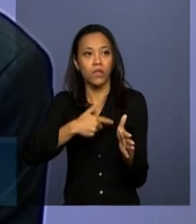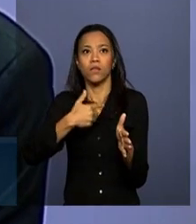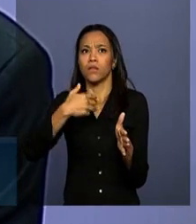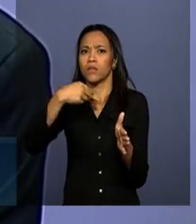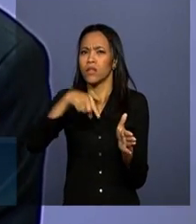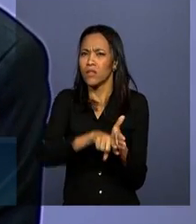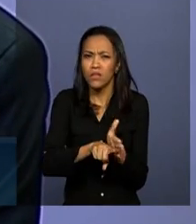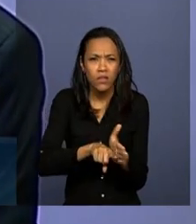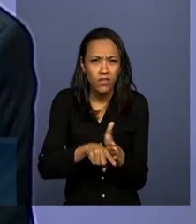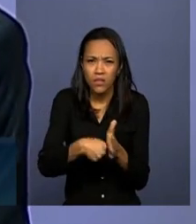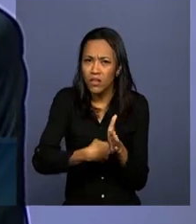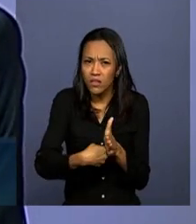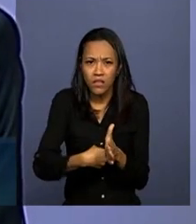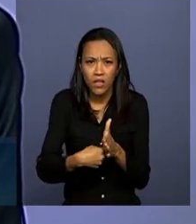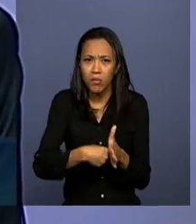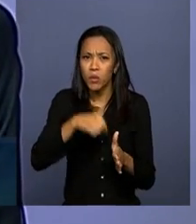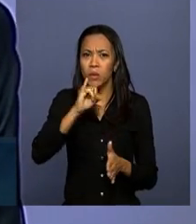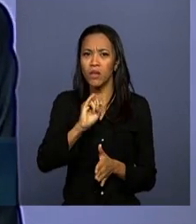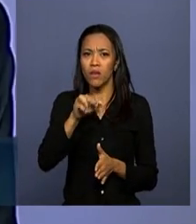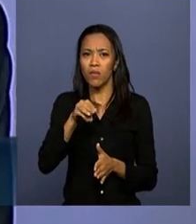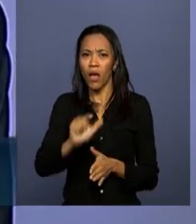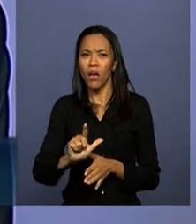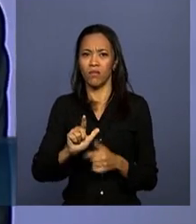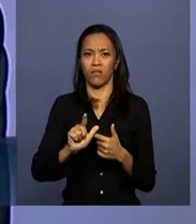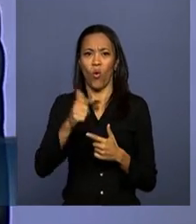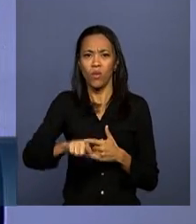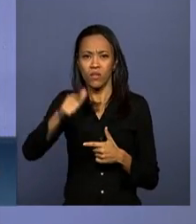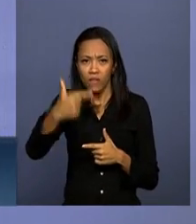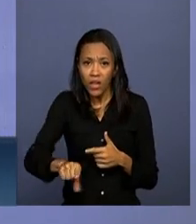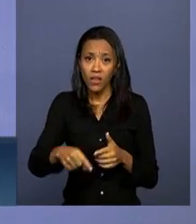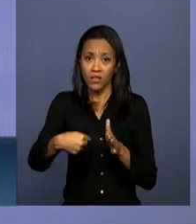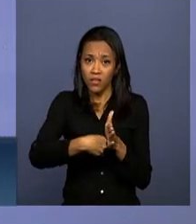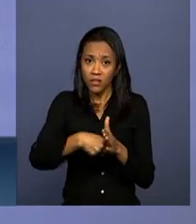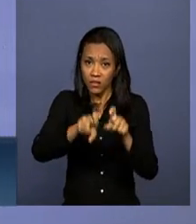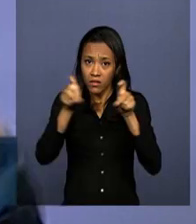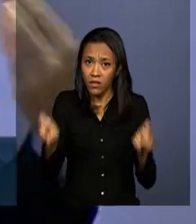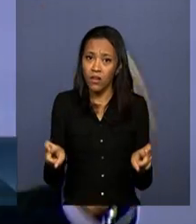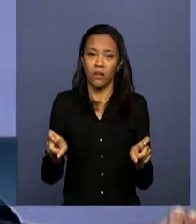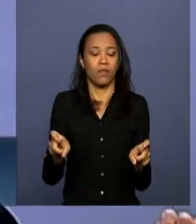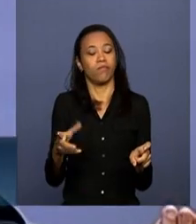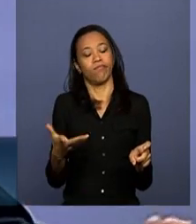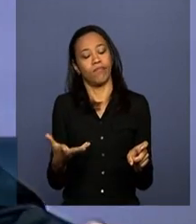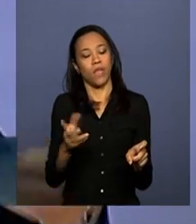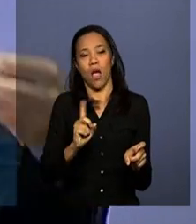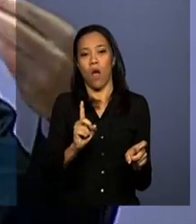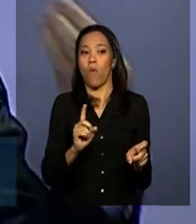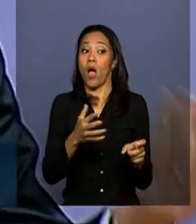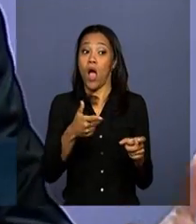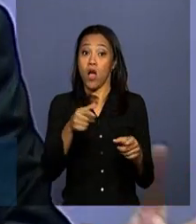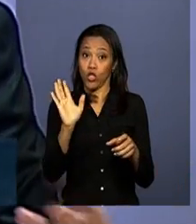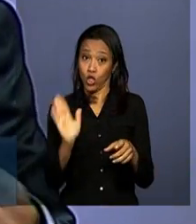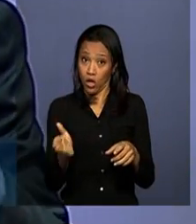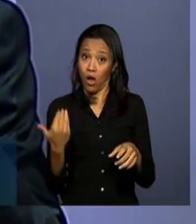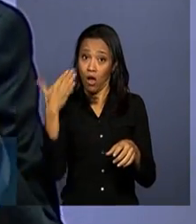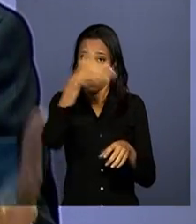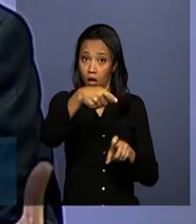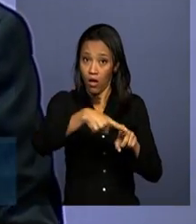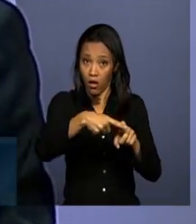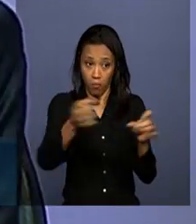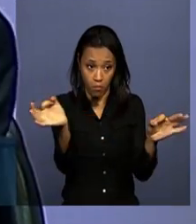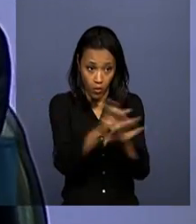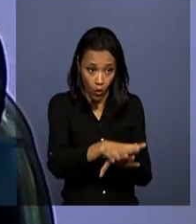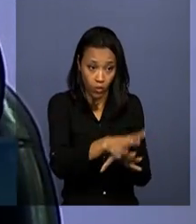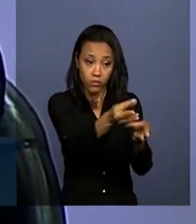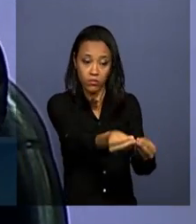exames no IML. Portanto, o IML passa a se apoiar no exame, na descrição, nos